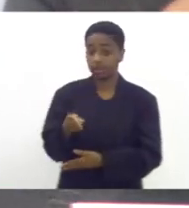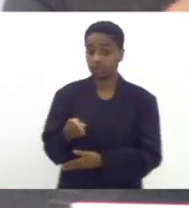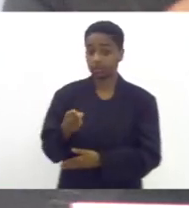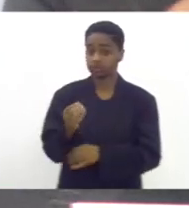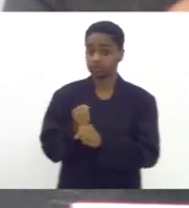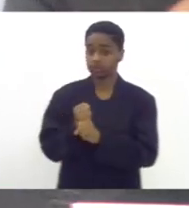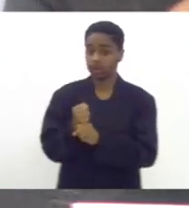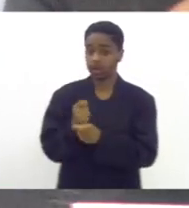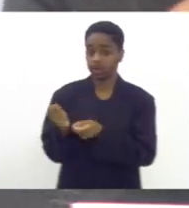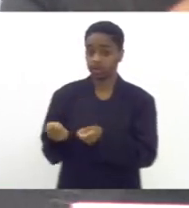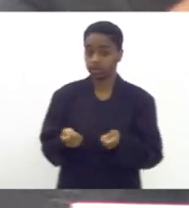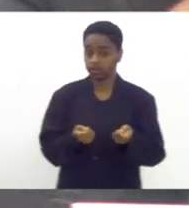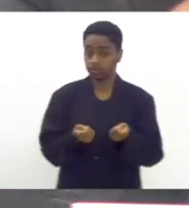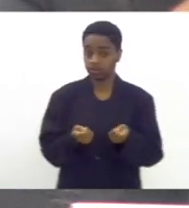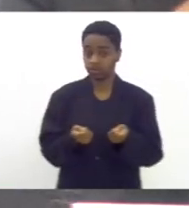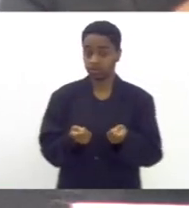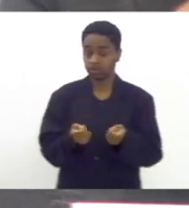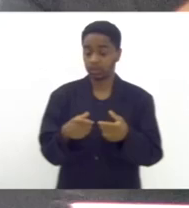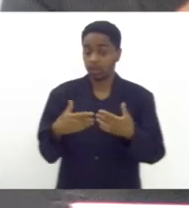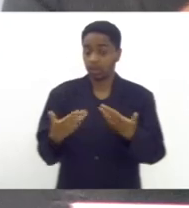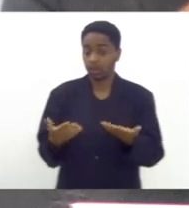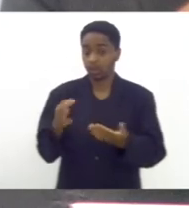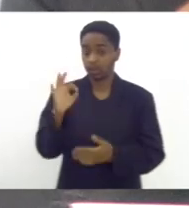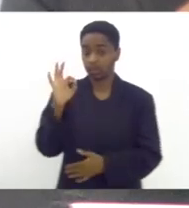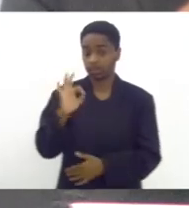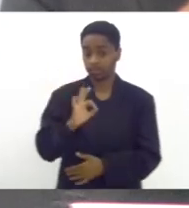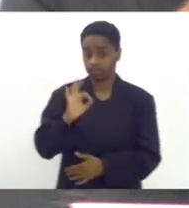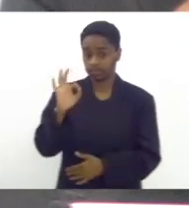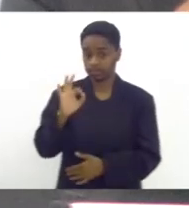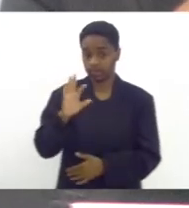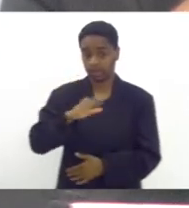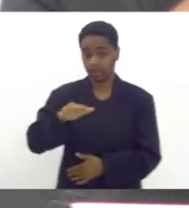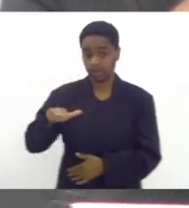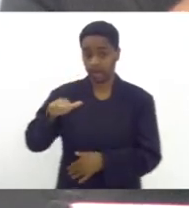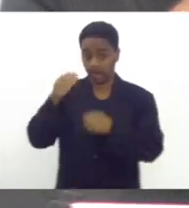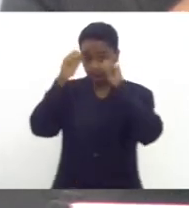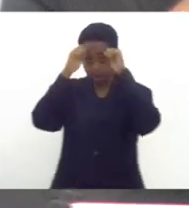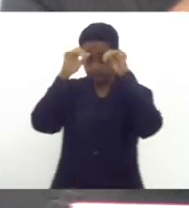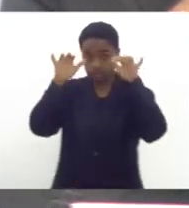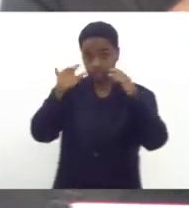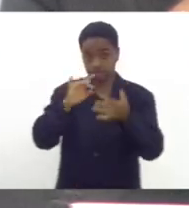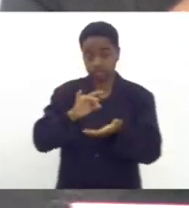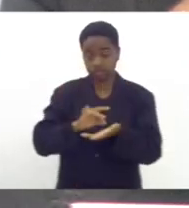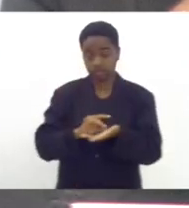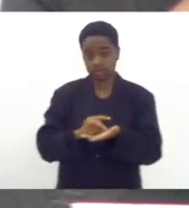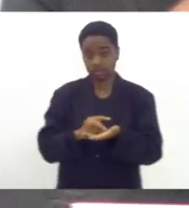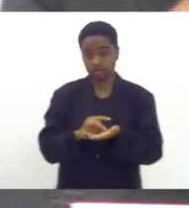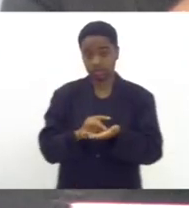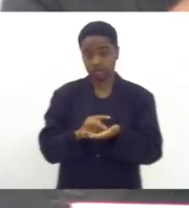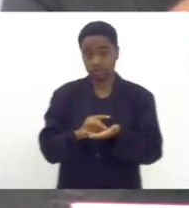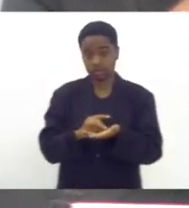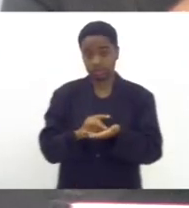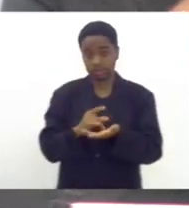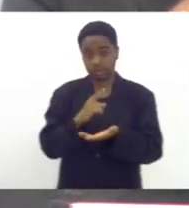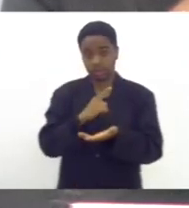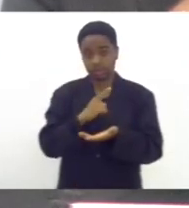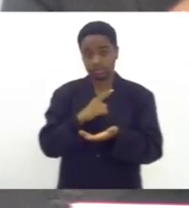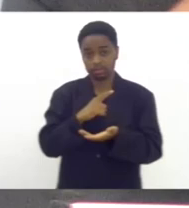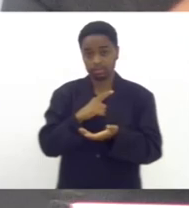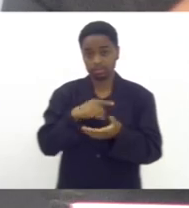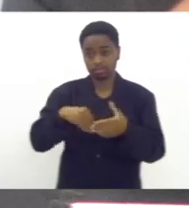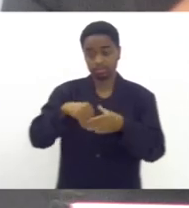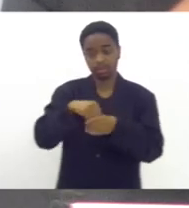ano qual o percentual de crianças autistas que nós temos dentro